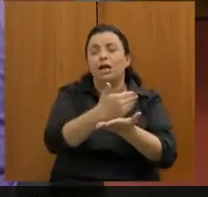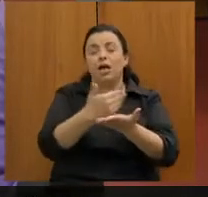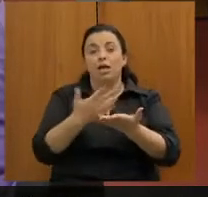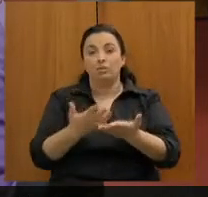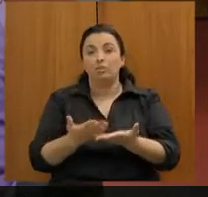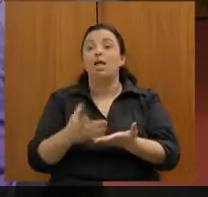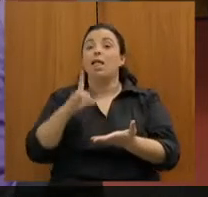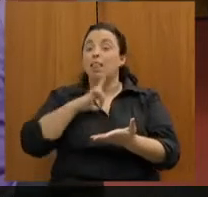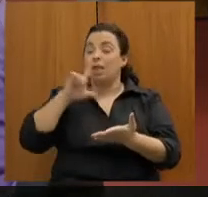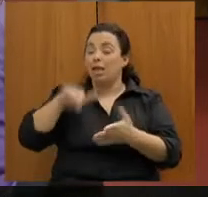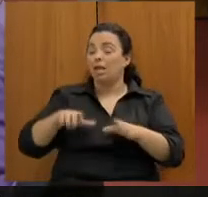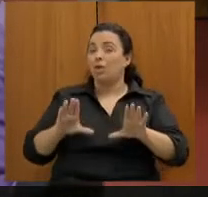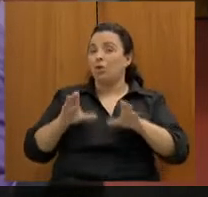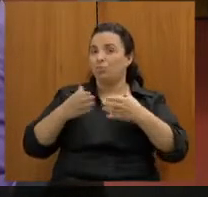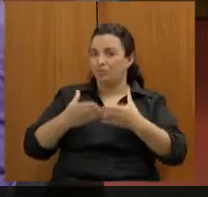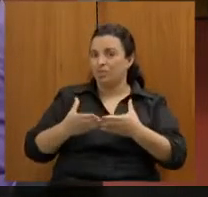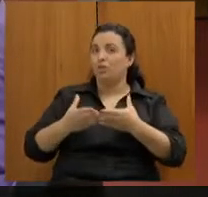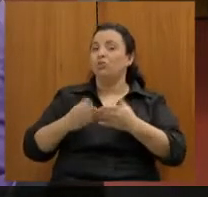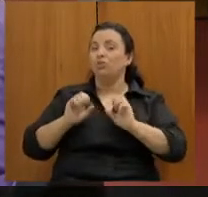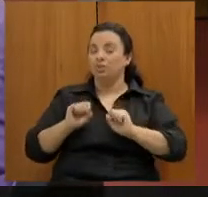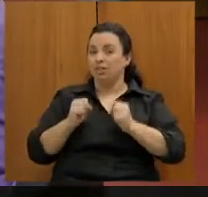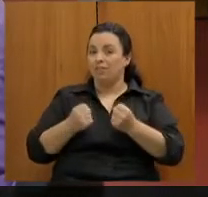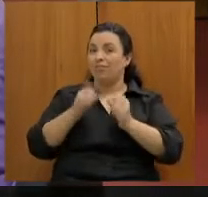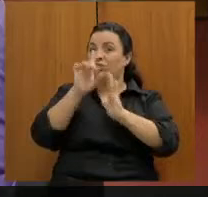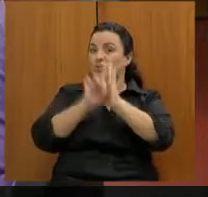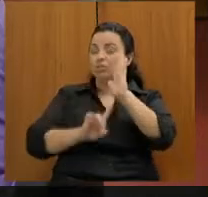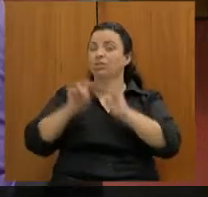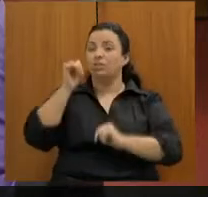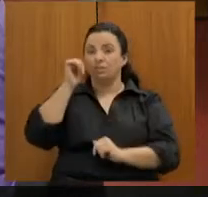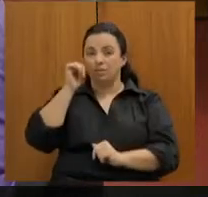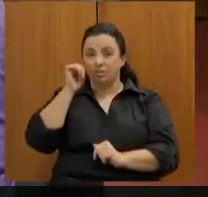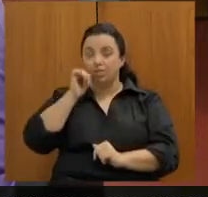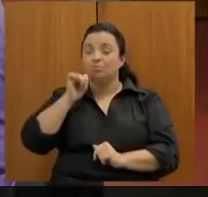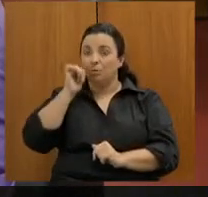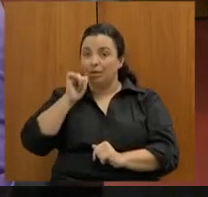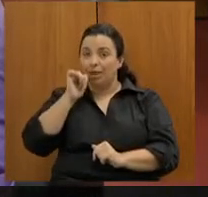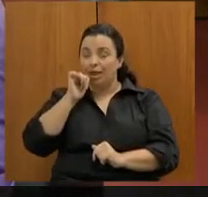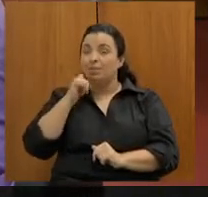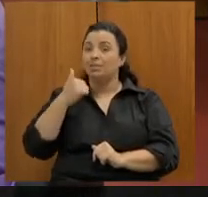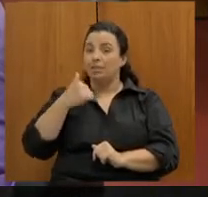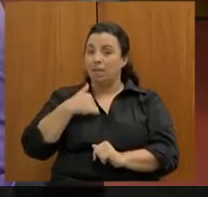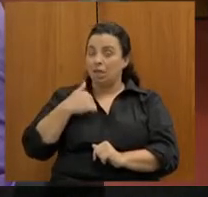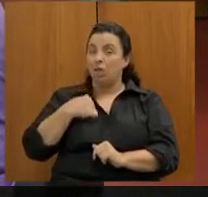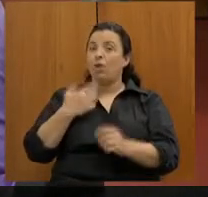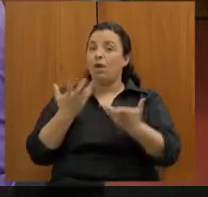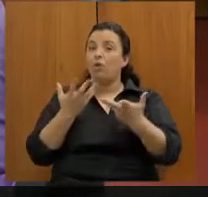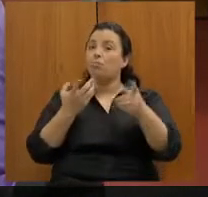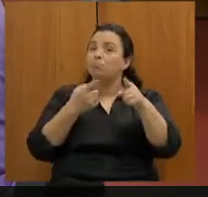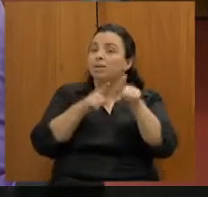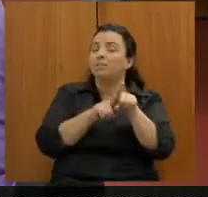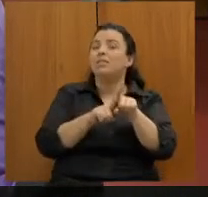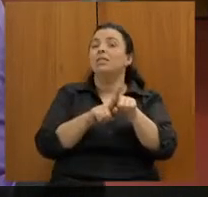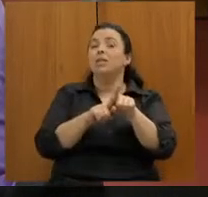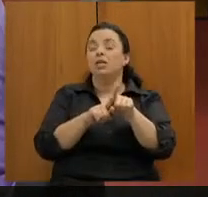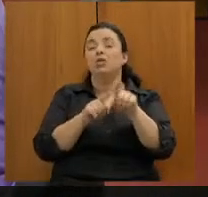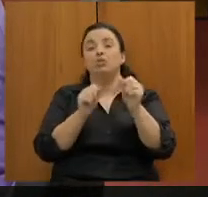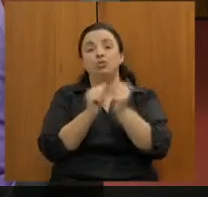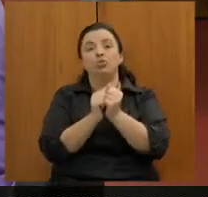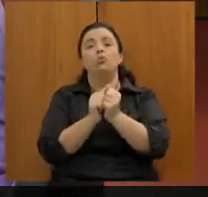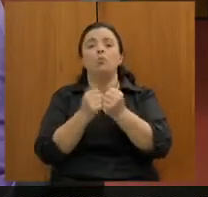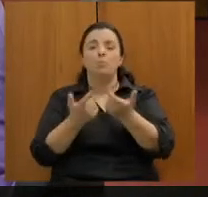defesa dos direitos das mulheres e na minha pessoa parceira para fazermos diferença né na nossa sociedade